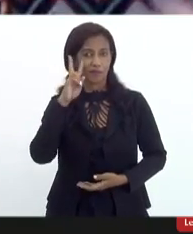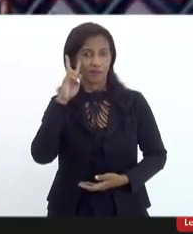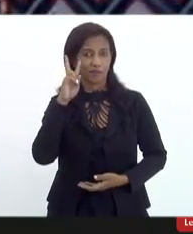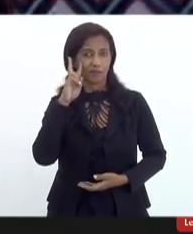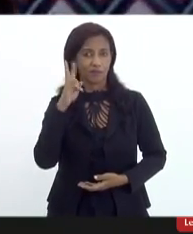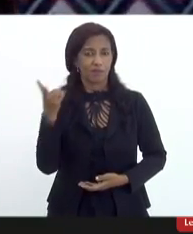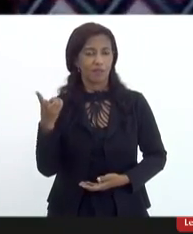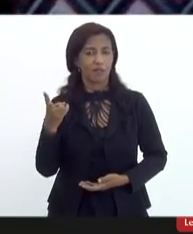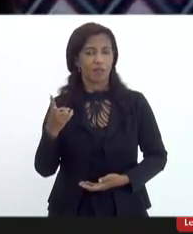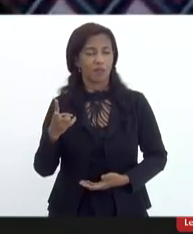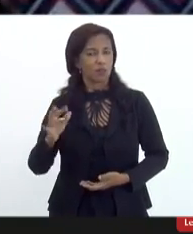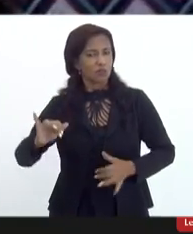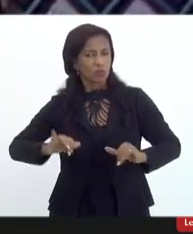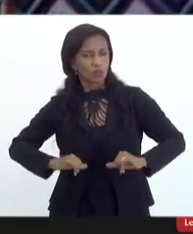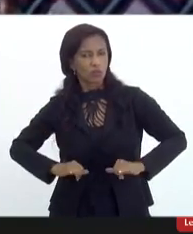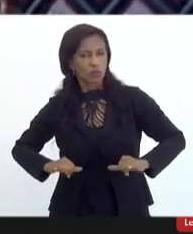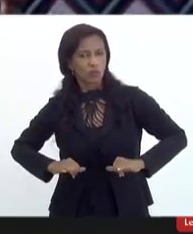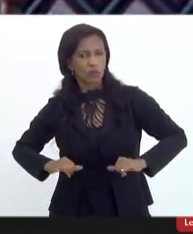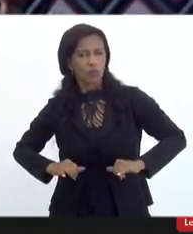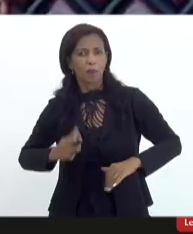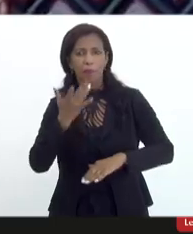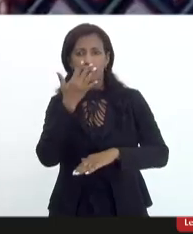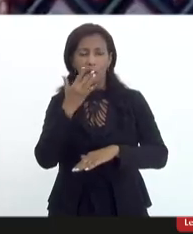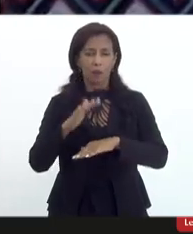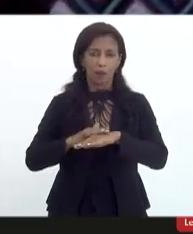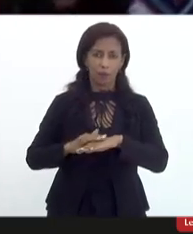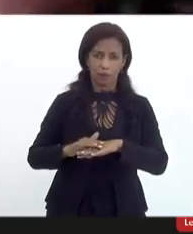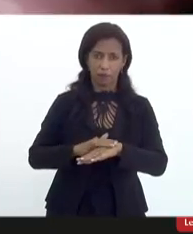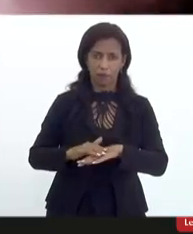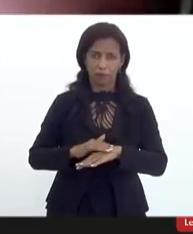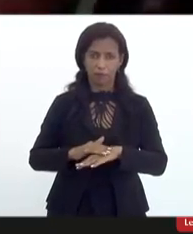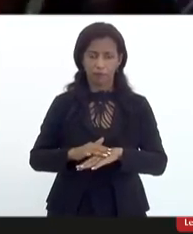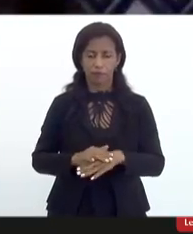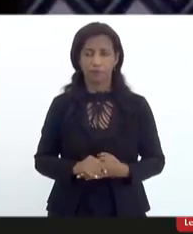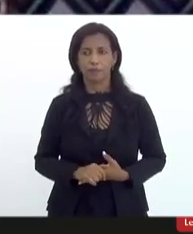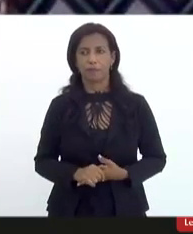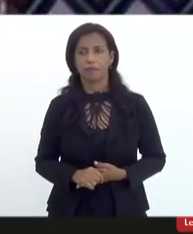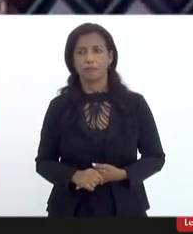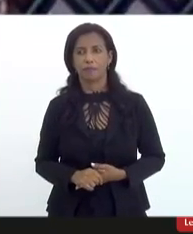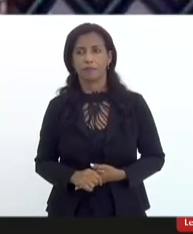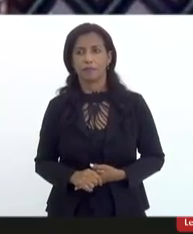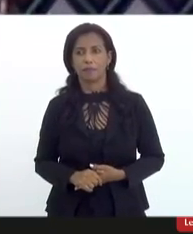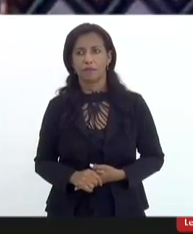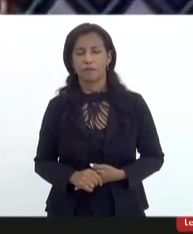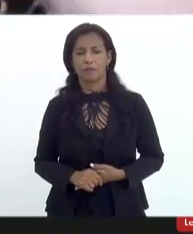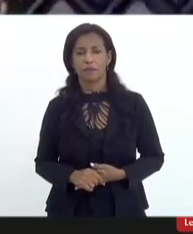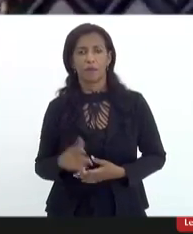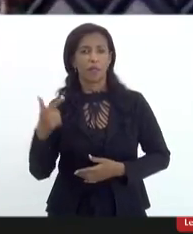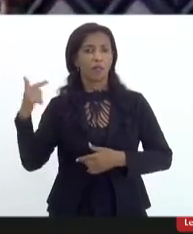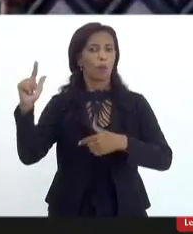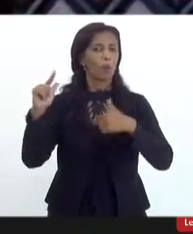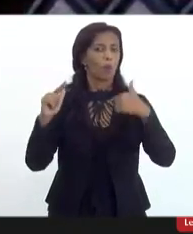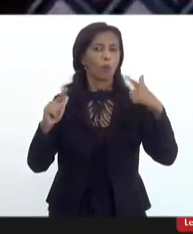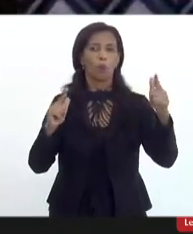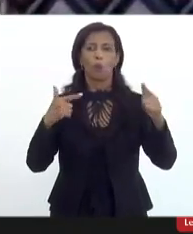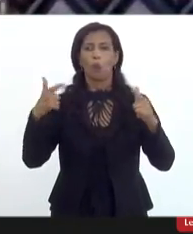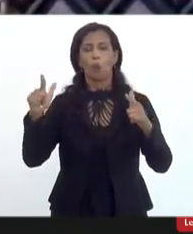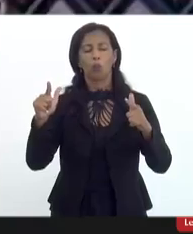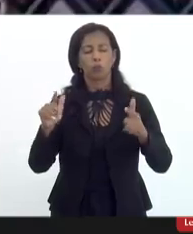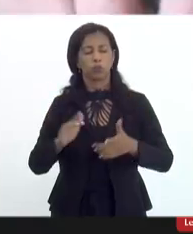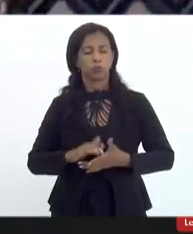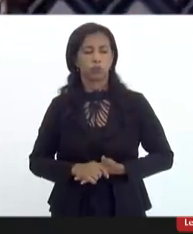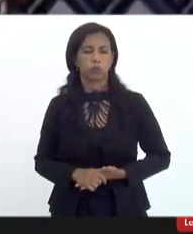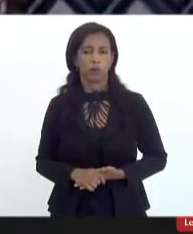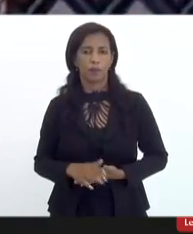historicamente oprimidos pela cor da sua pele e não por outro viés,